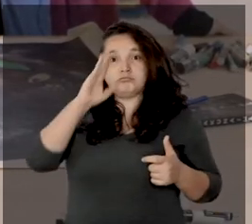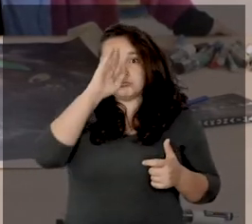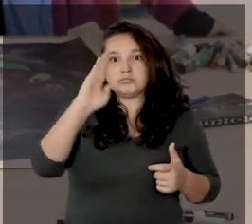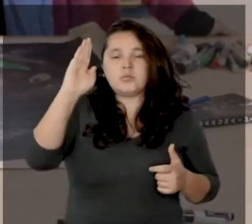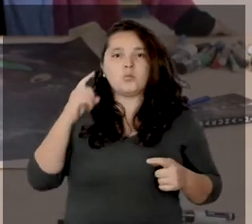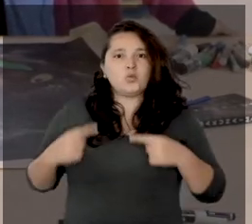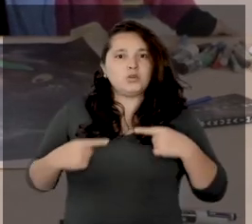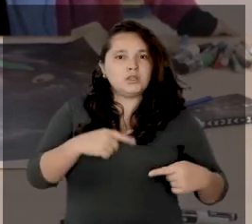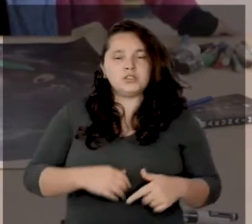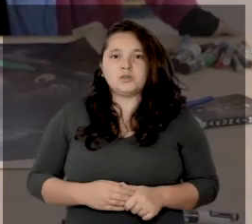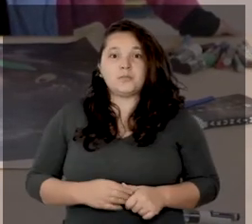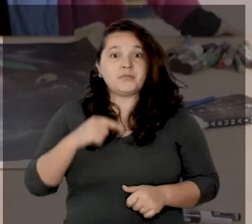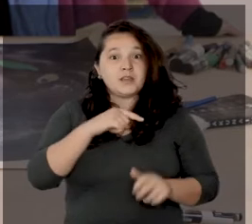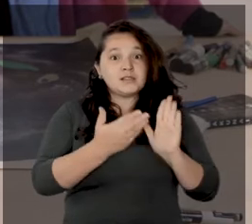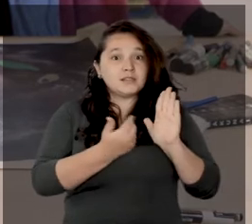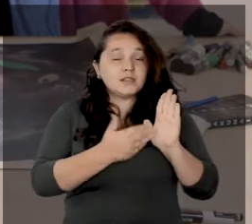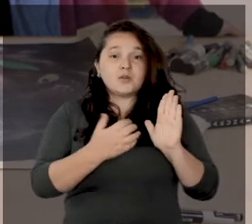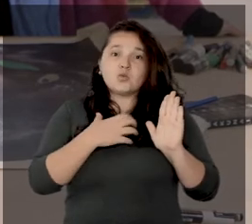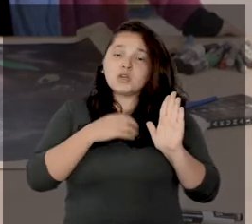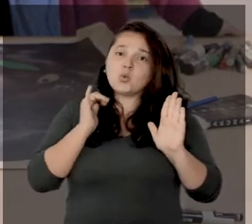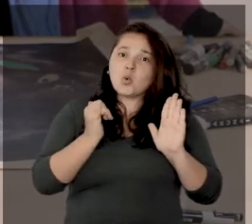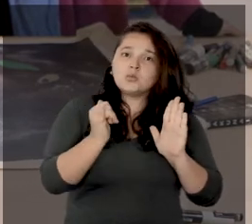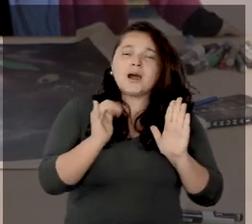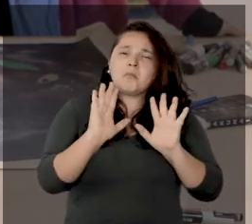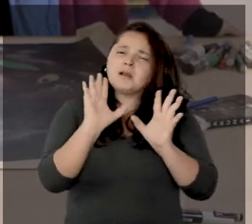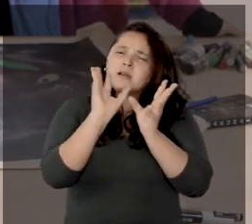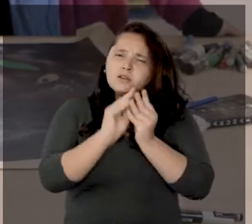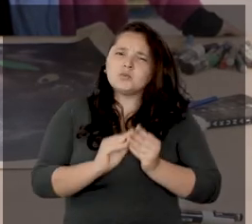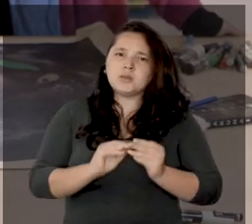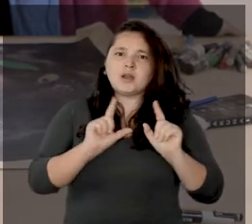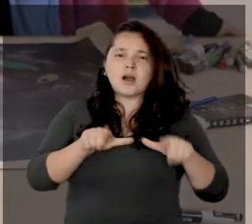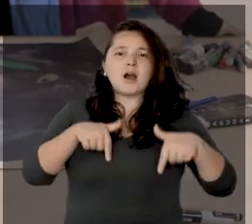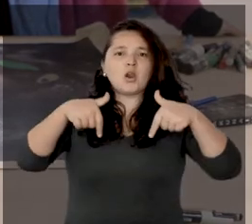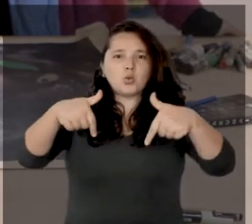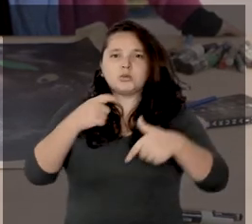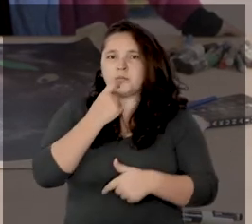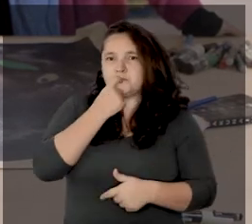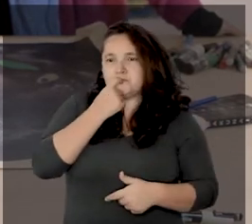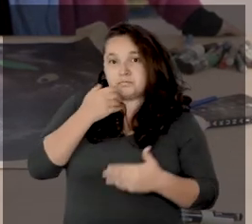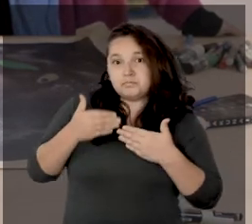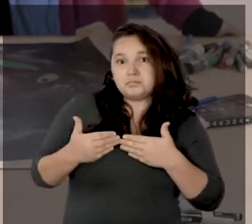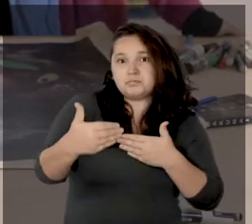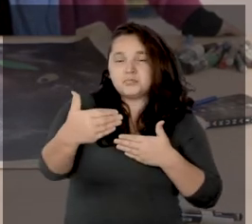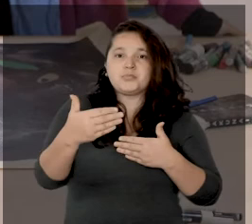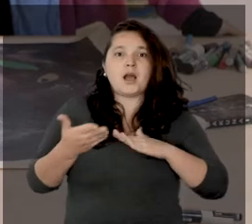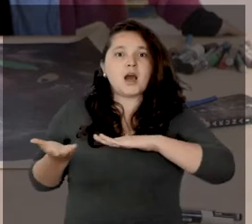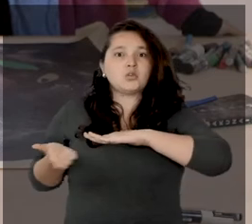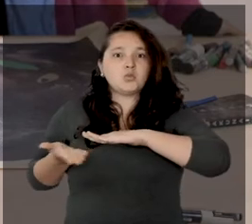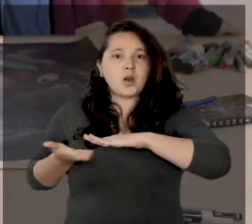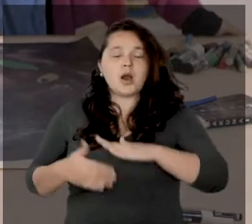uma forma de contar, ainda muito resumida, toda a luta mais recente, a luta mais atual,